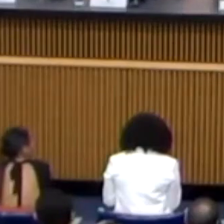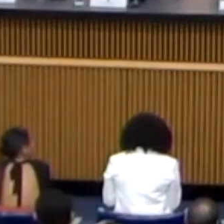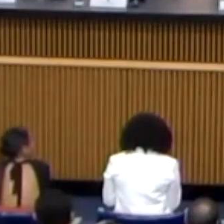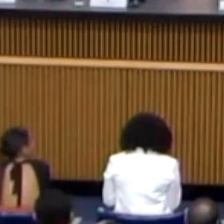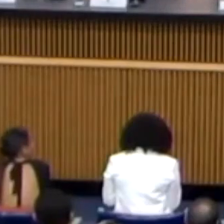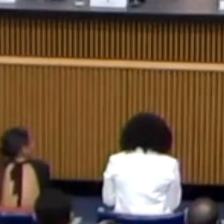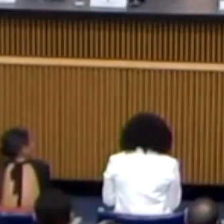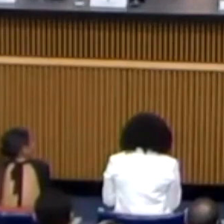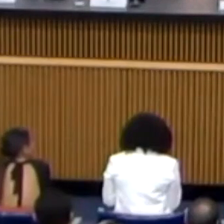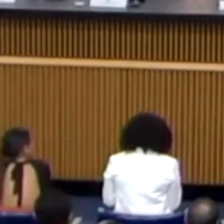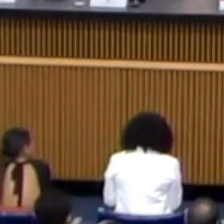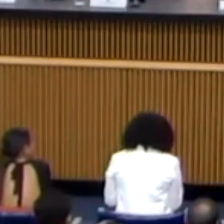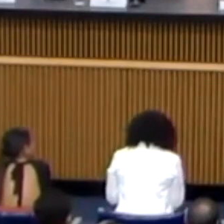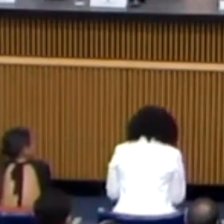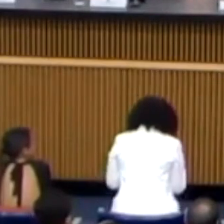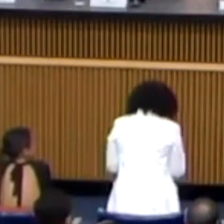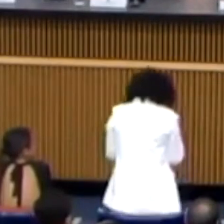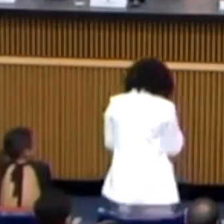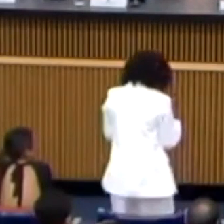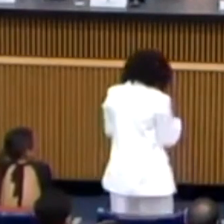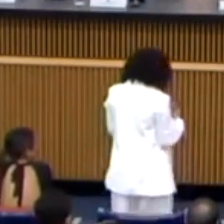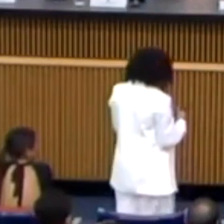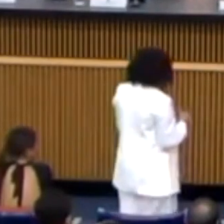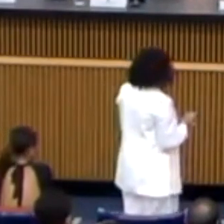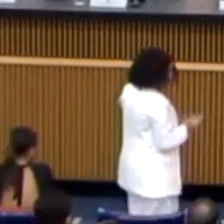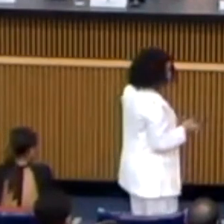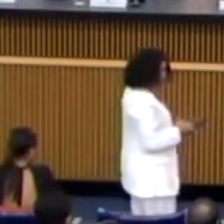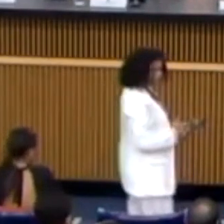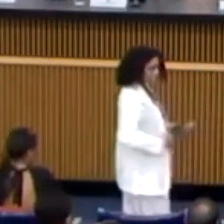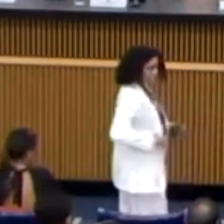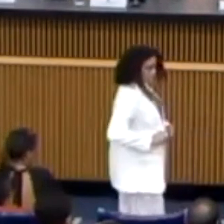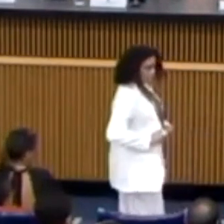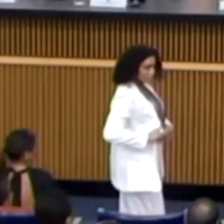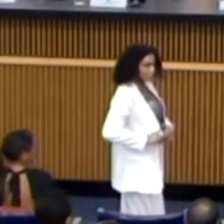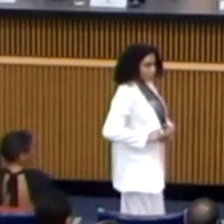representando todos os ministros aqui presentes